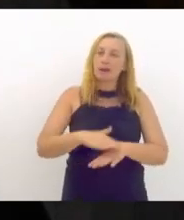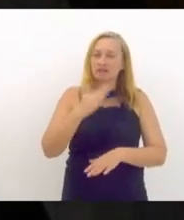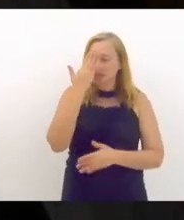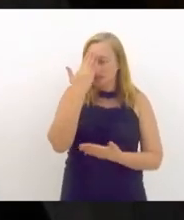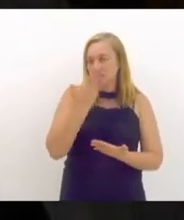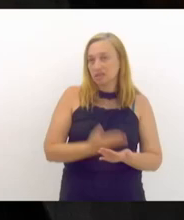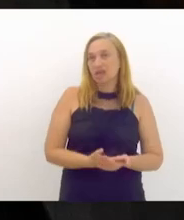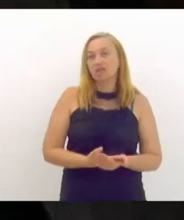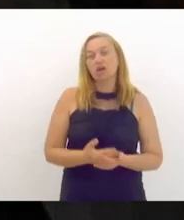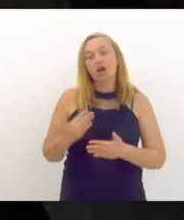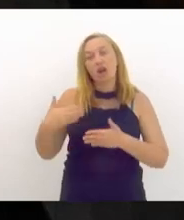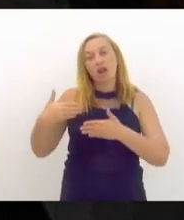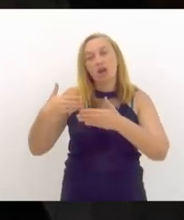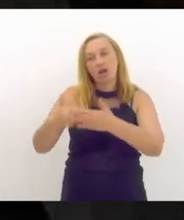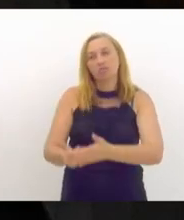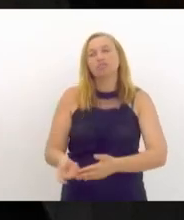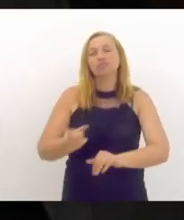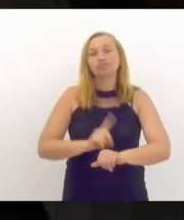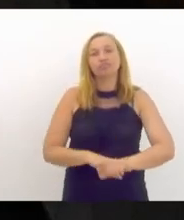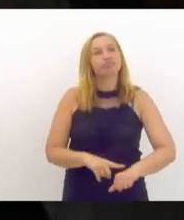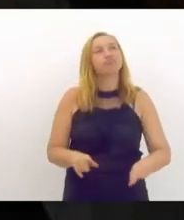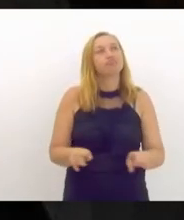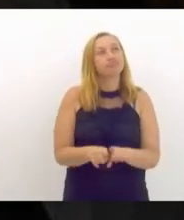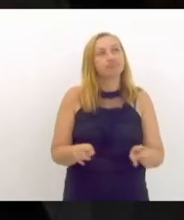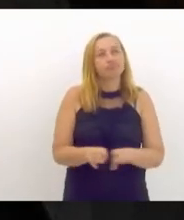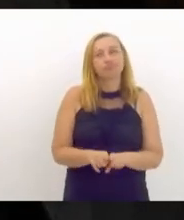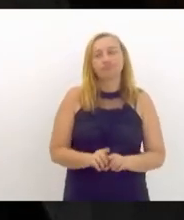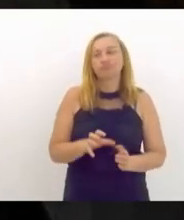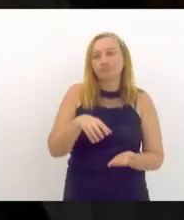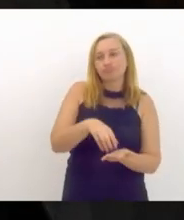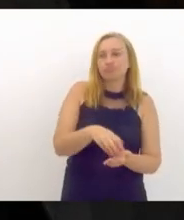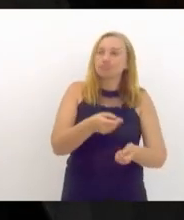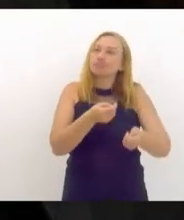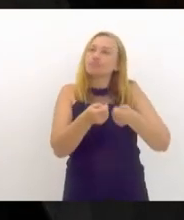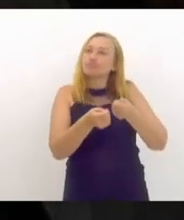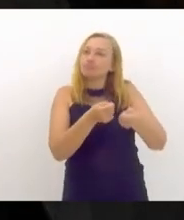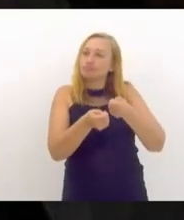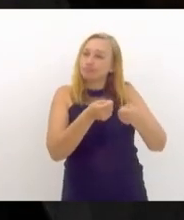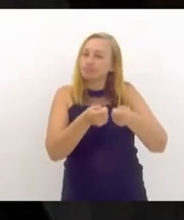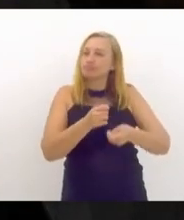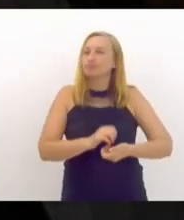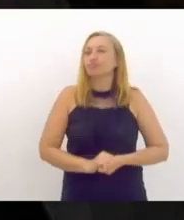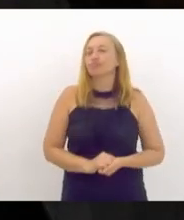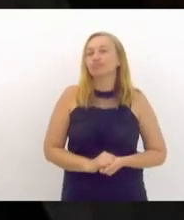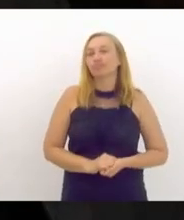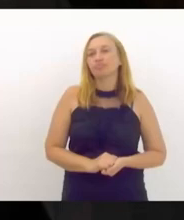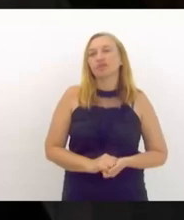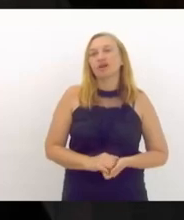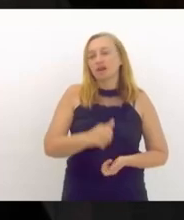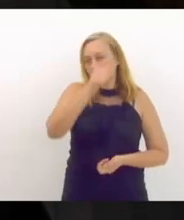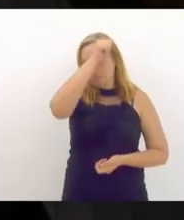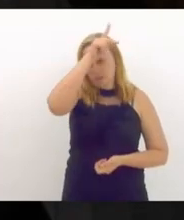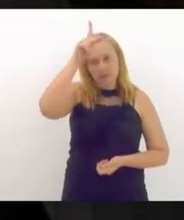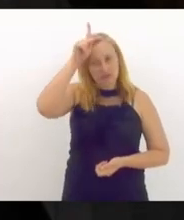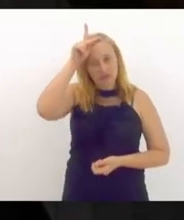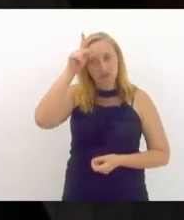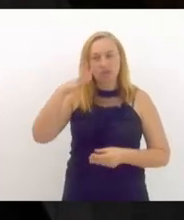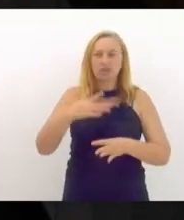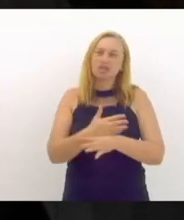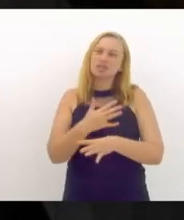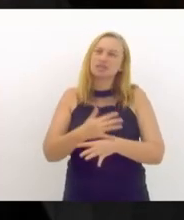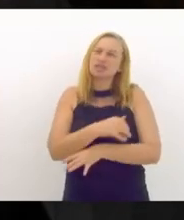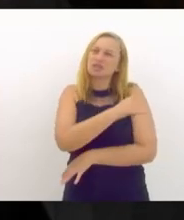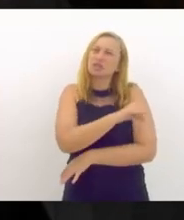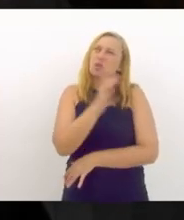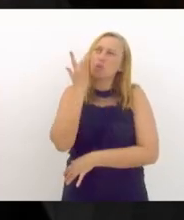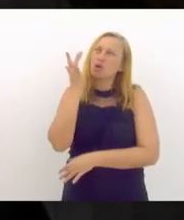do tempo, também já se fez um centro de controle lá na prefeitura da cidade do Rio de Janeiro. Foi inaugurado,